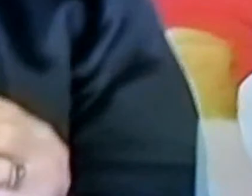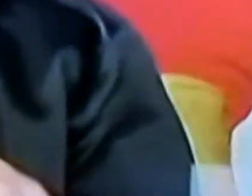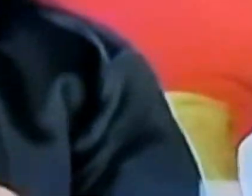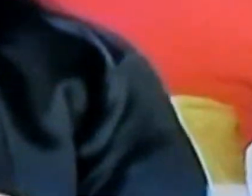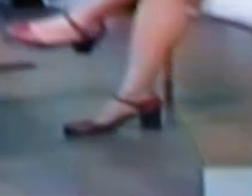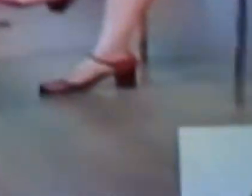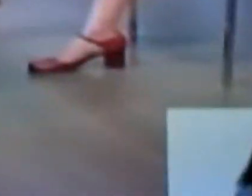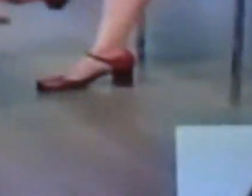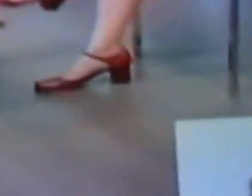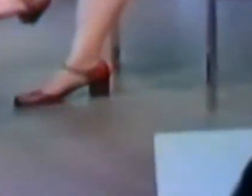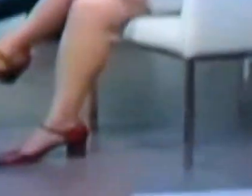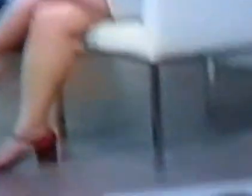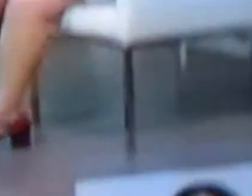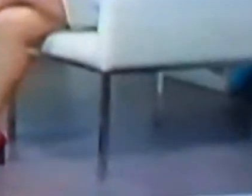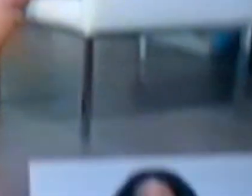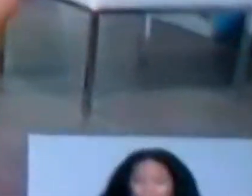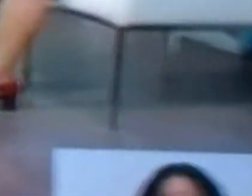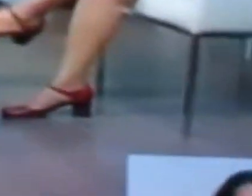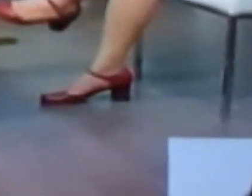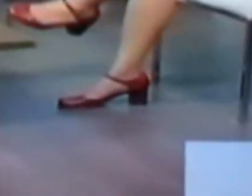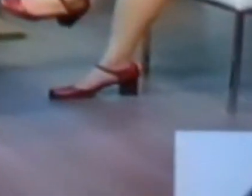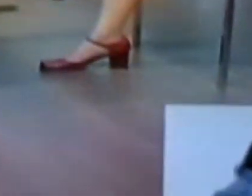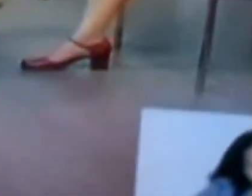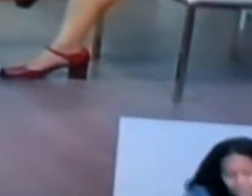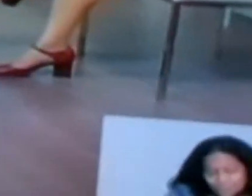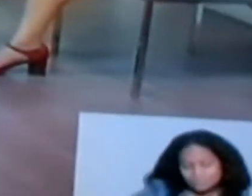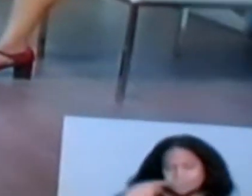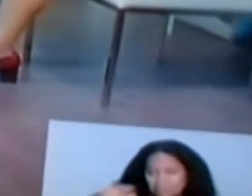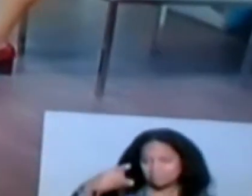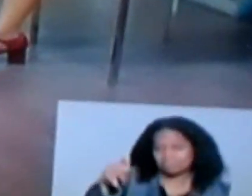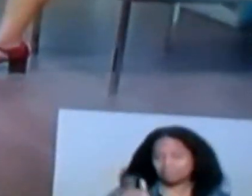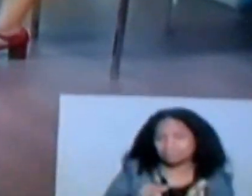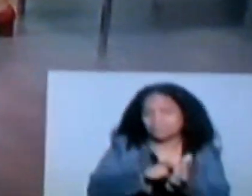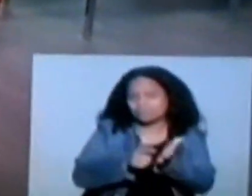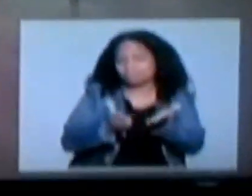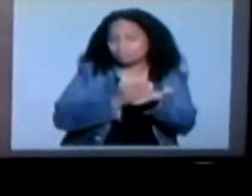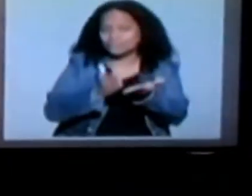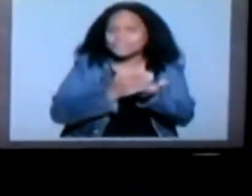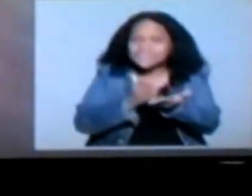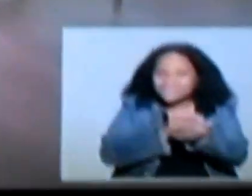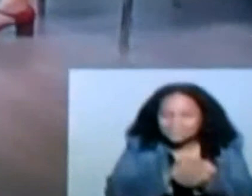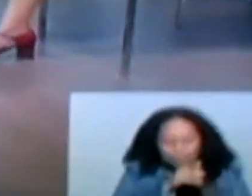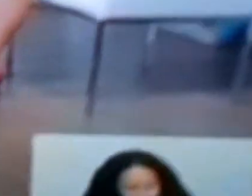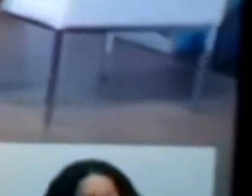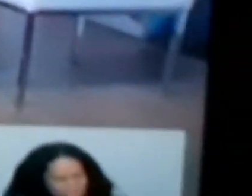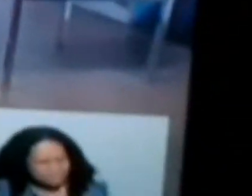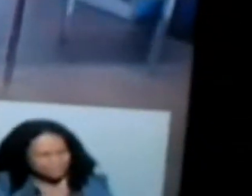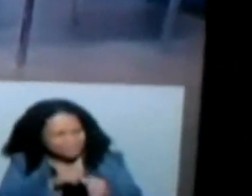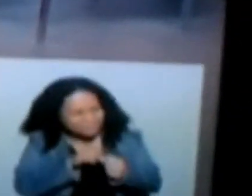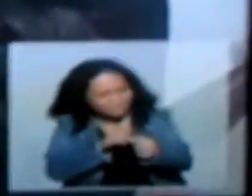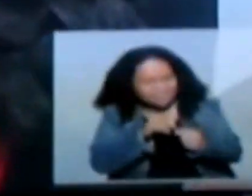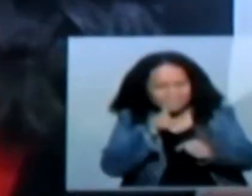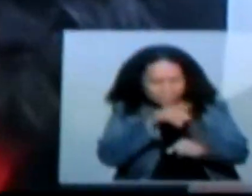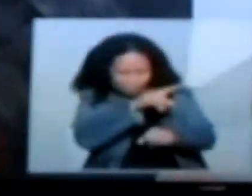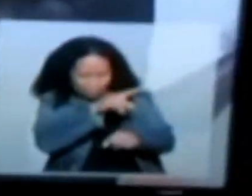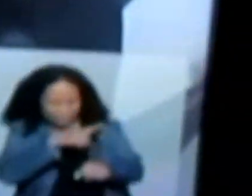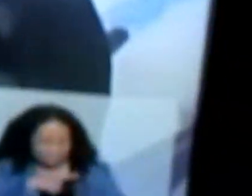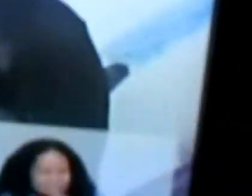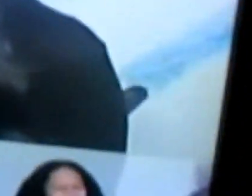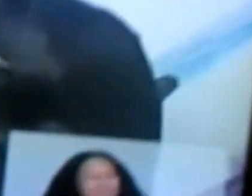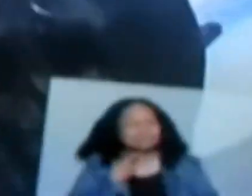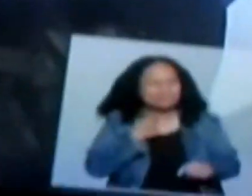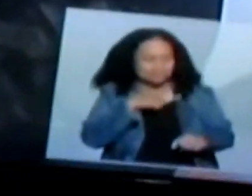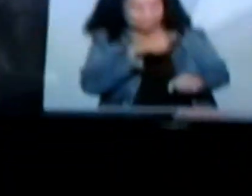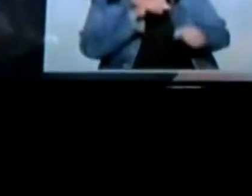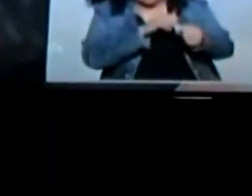verdade, ele é interativo. Tem uma parte que você pode escrever o seu livro no final. escrever o teu. Você tem, só